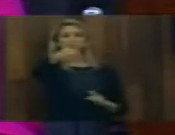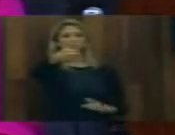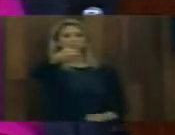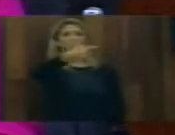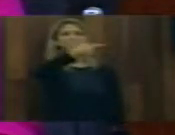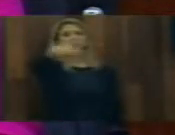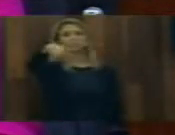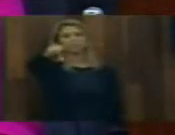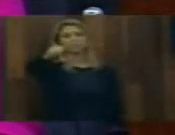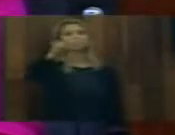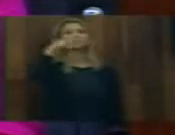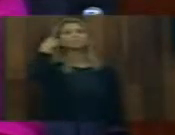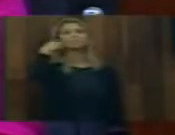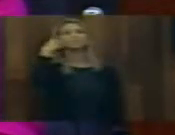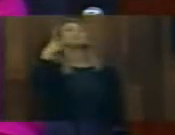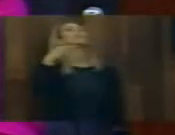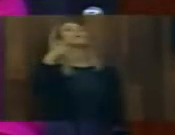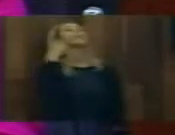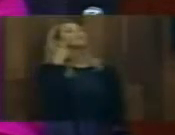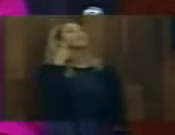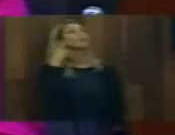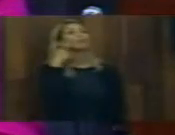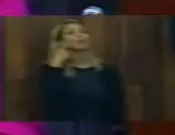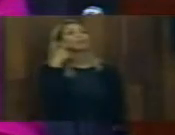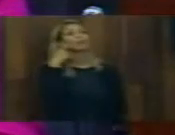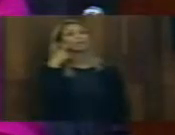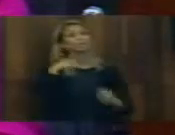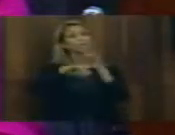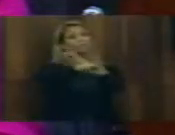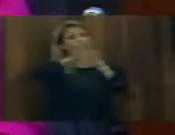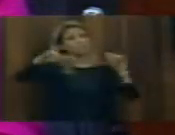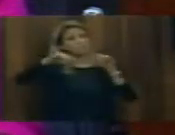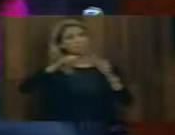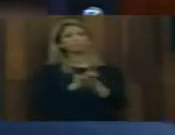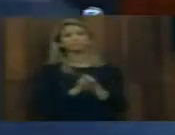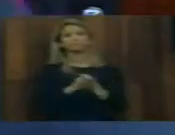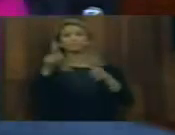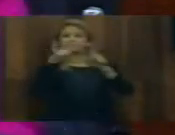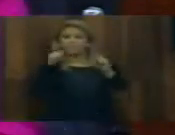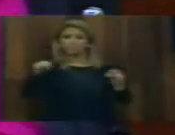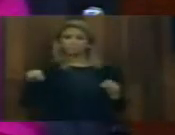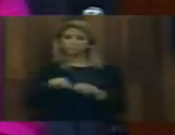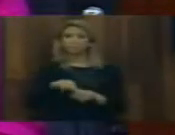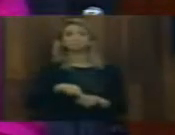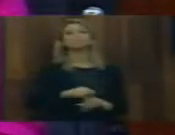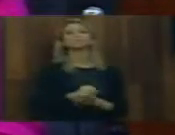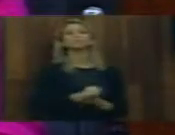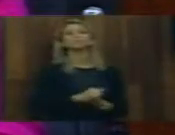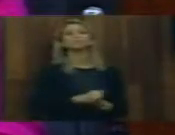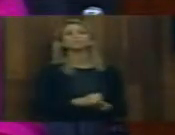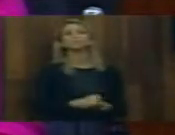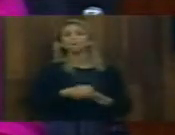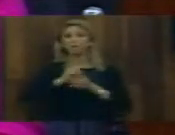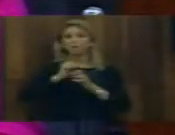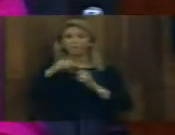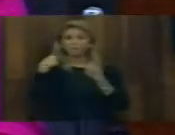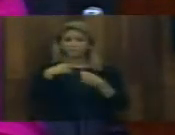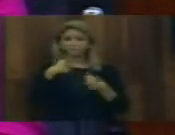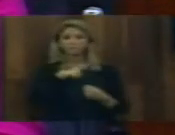0231/2019, Rafael Peçanha de Moura, declara como patrimônio imaterial do município de Cabo Frio a pesca